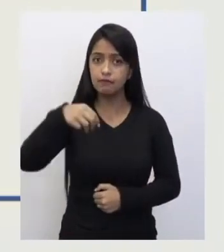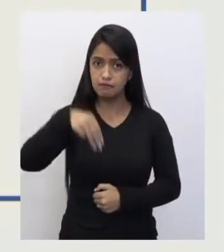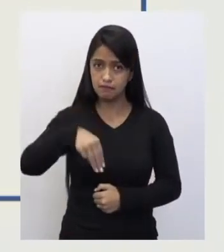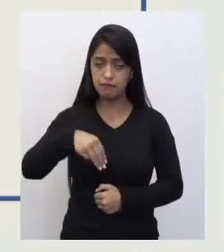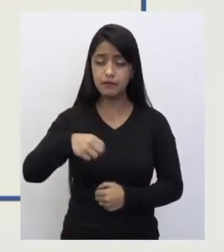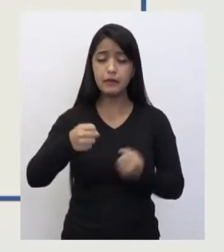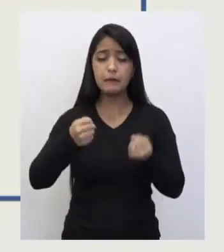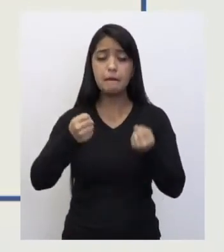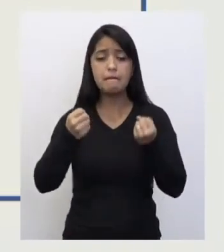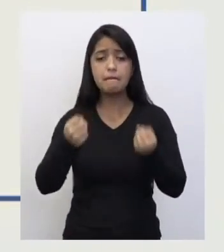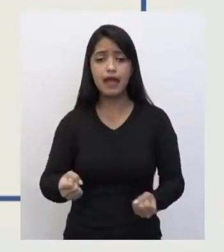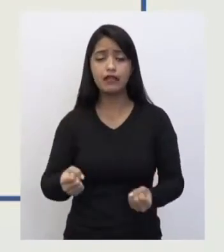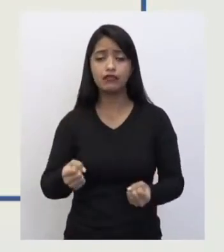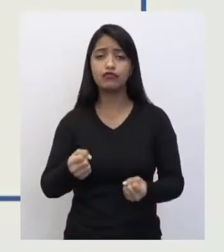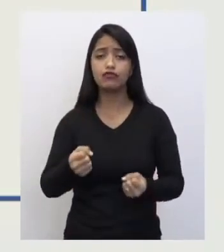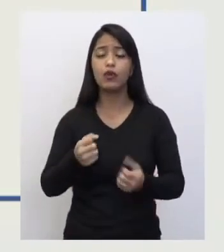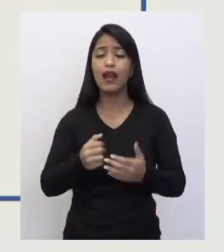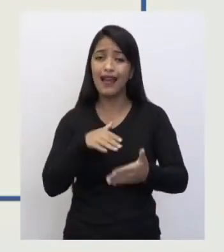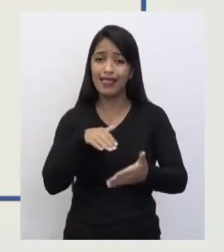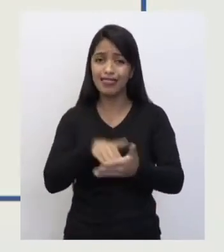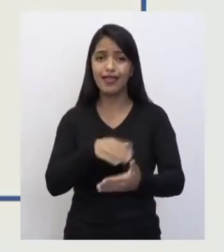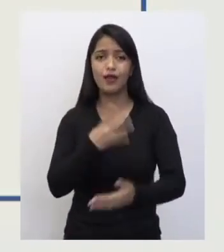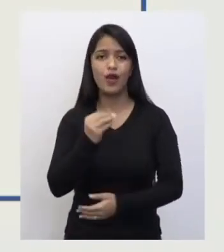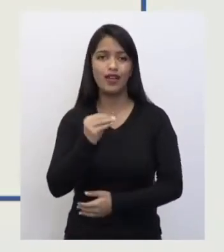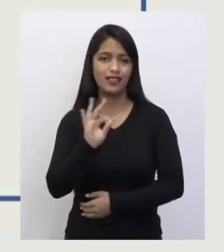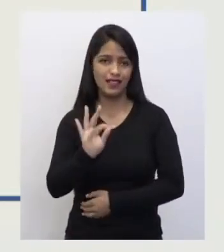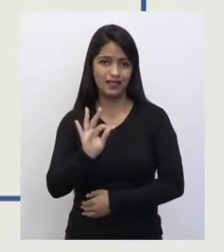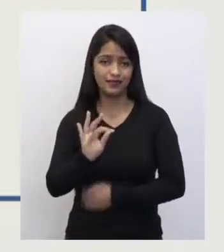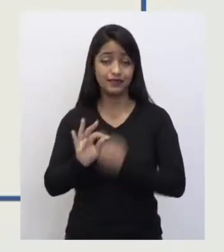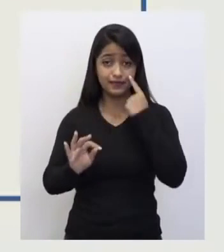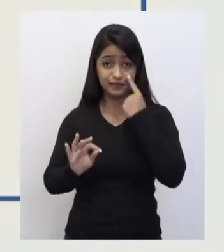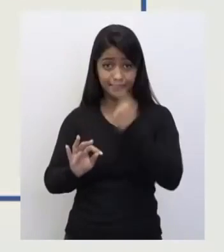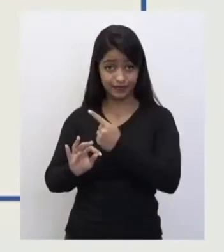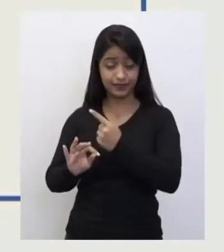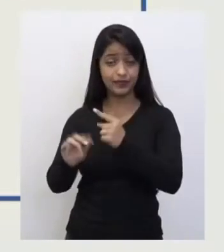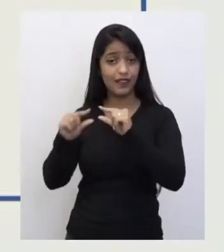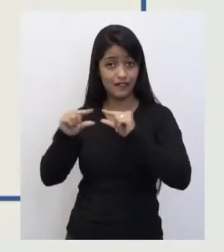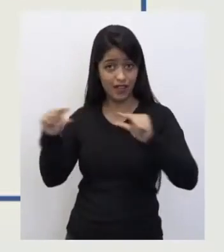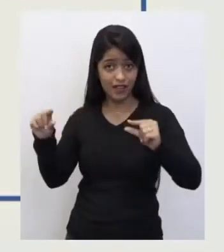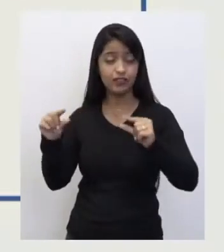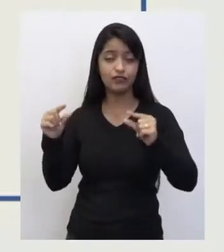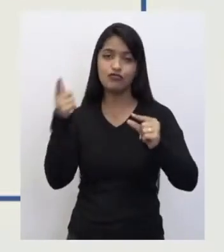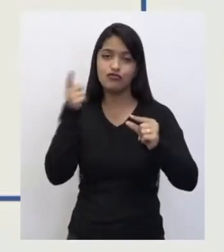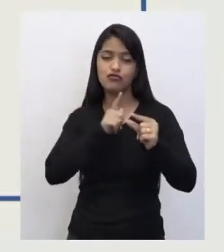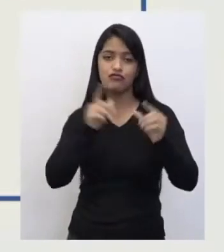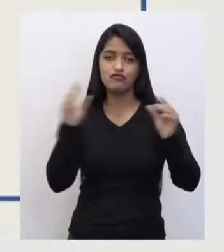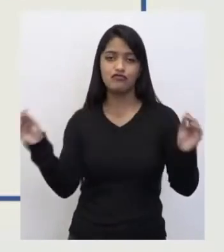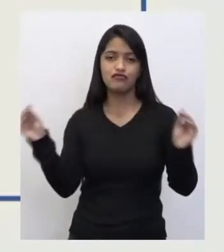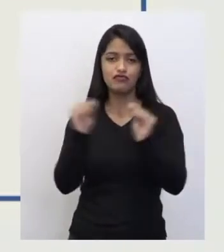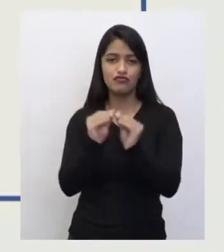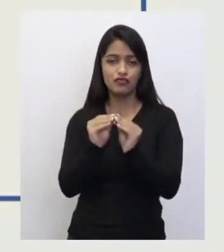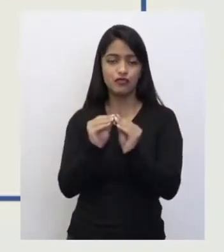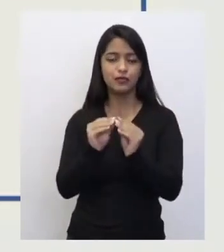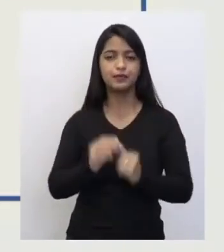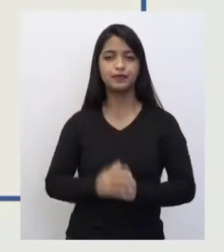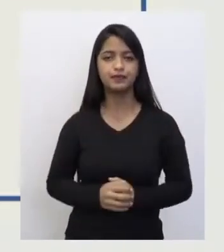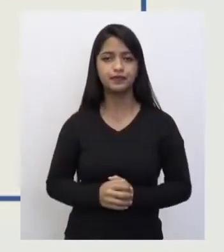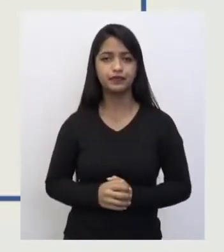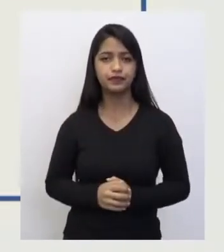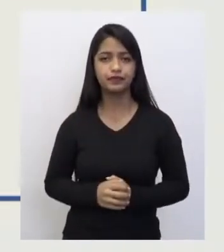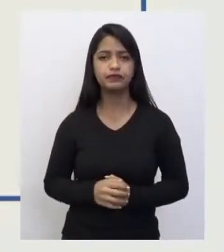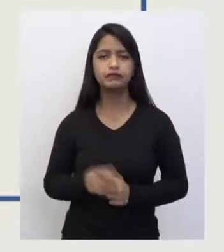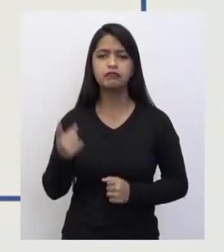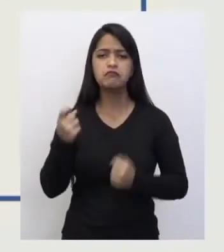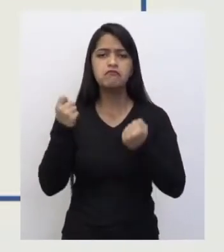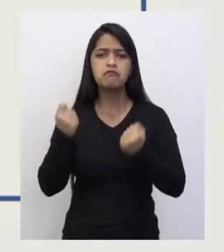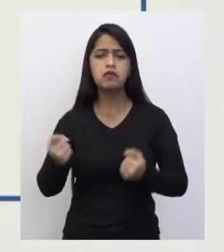uma informação, mais uma frase que estava solta lá no texto anterior, né? O que equivale ao tamanho de um ônibus